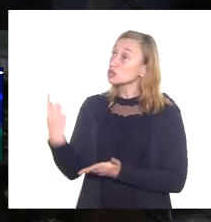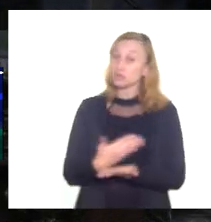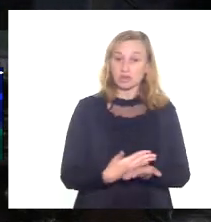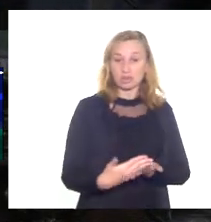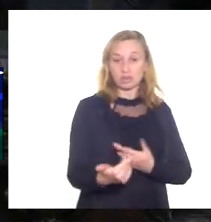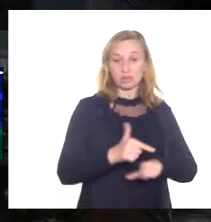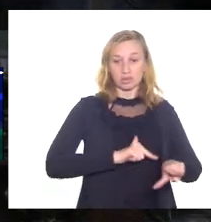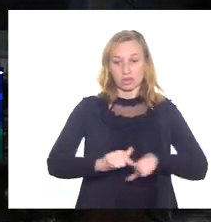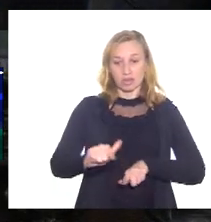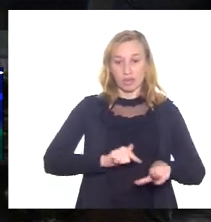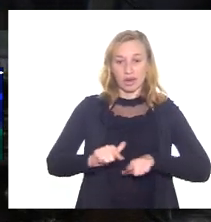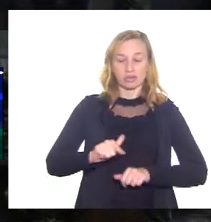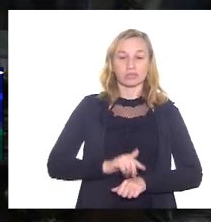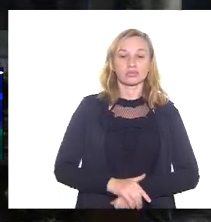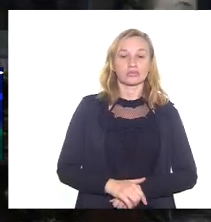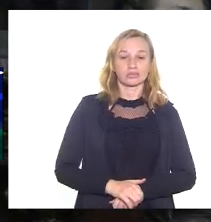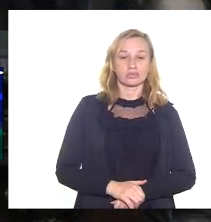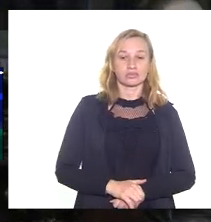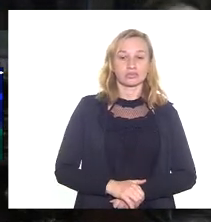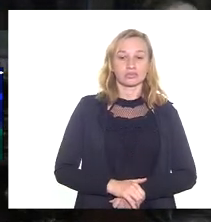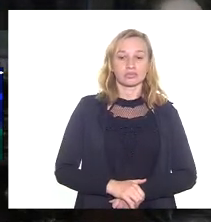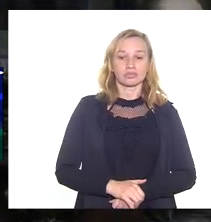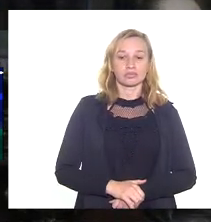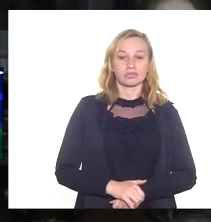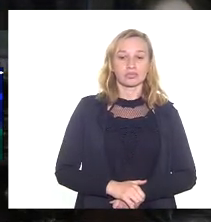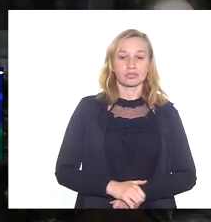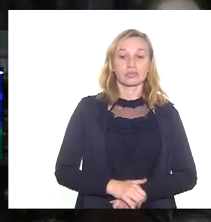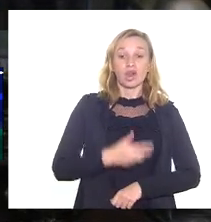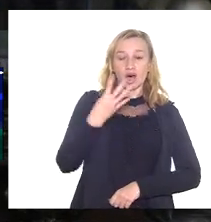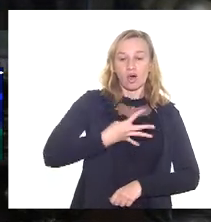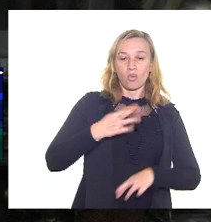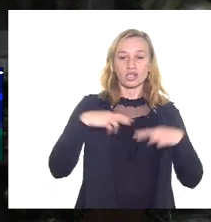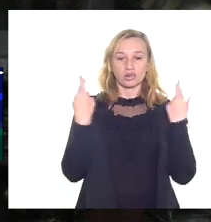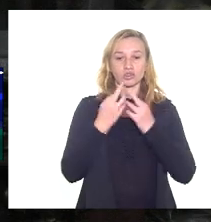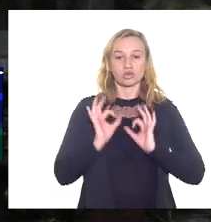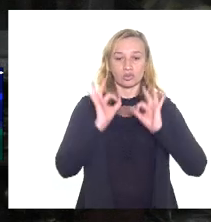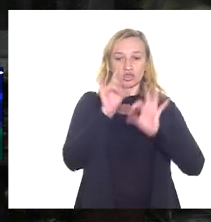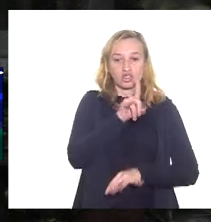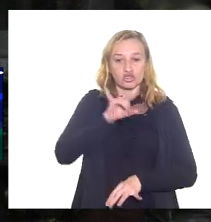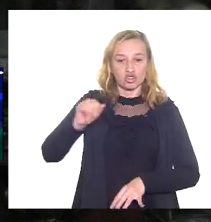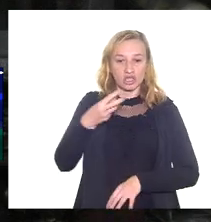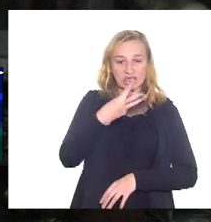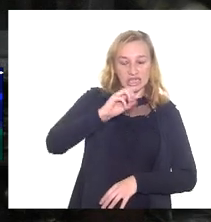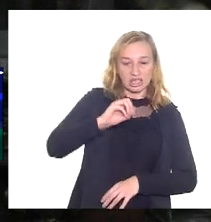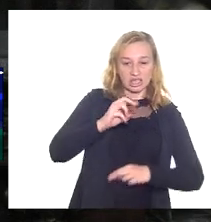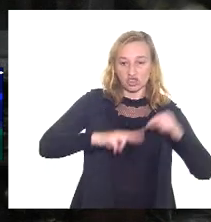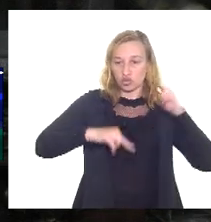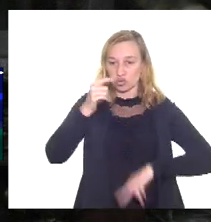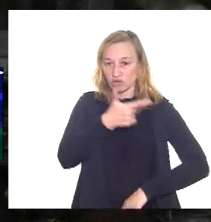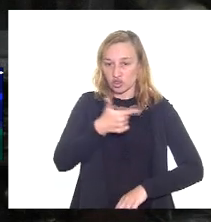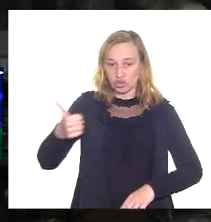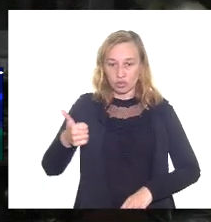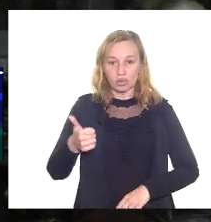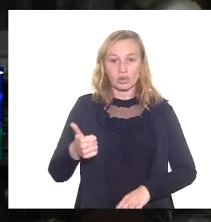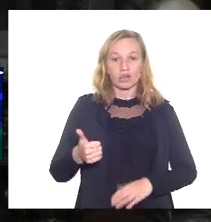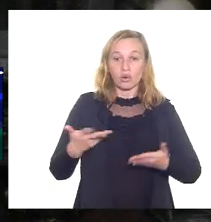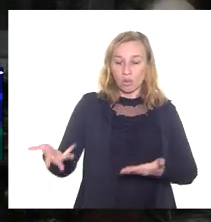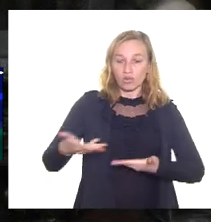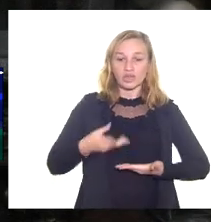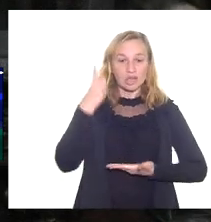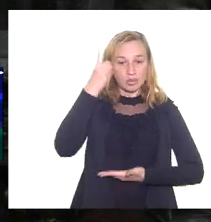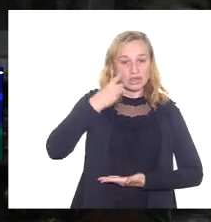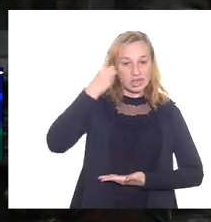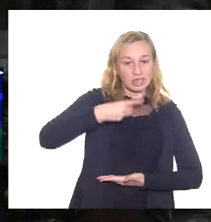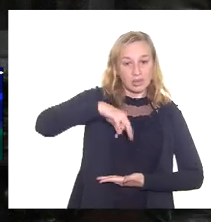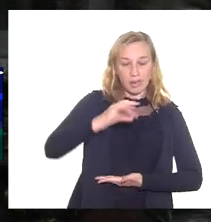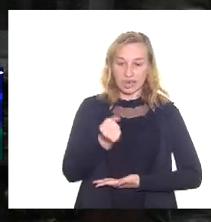Deus, iniciamos os nossos trabalhos. Está aberta a quarta sessão extraordinária do dia 30 de junho de 21. A presidência convida a deputada